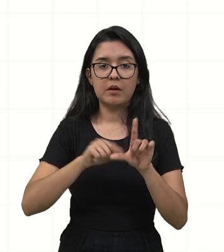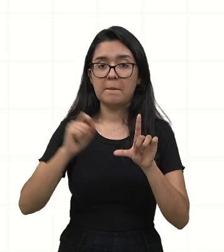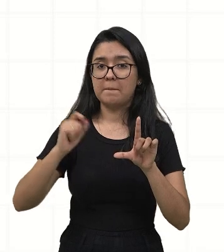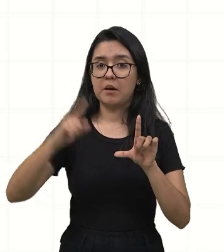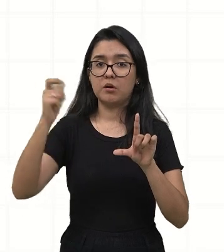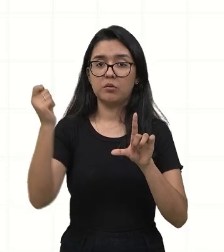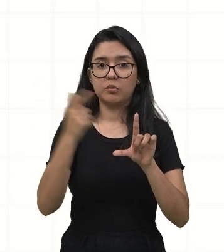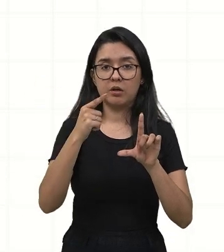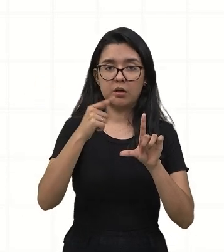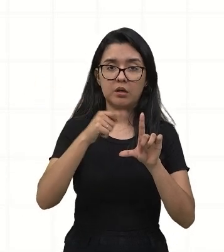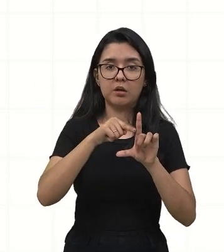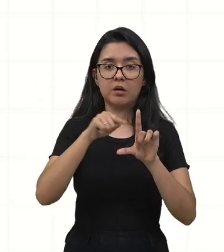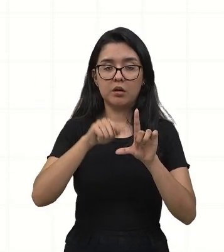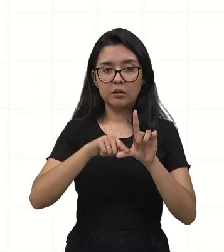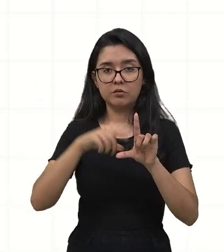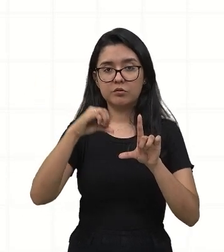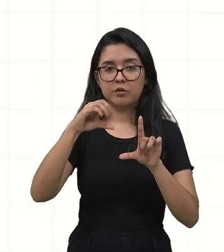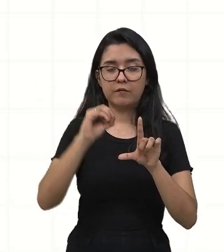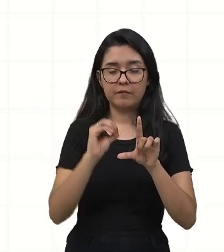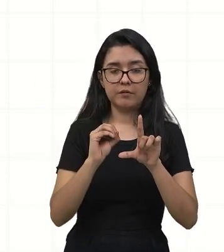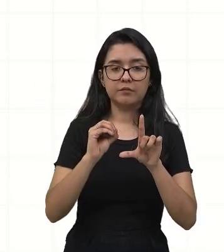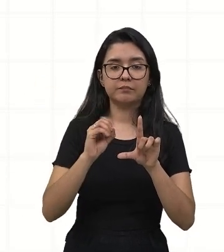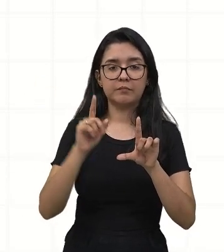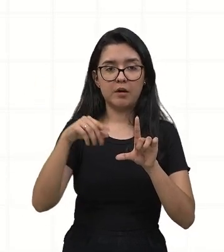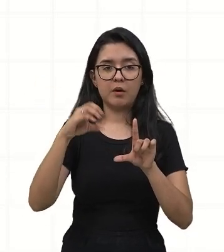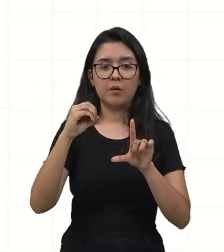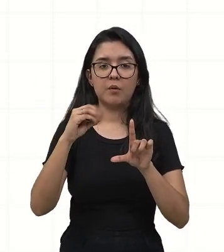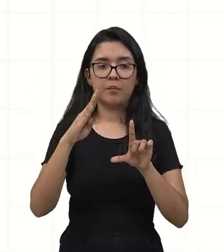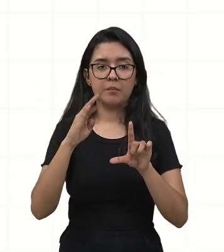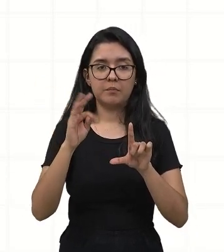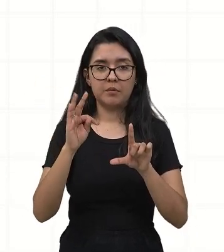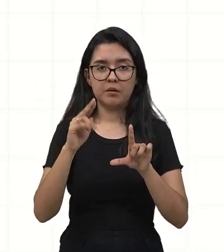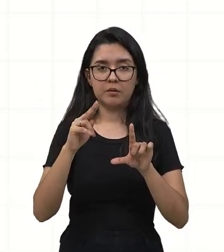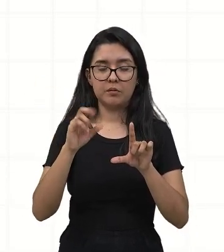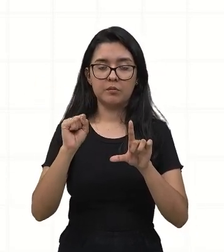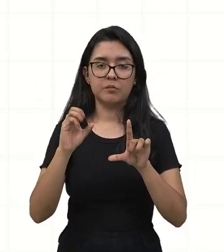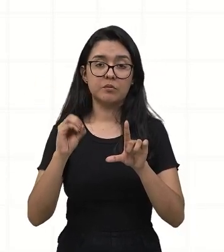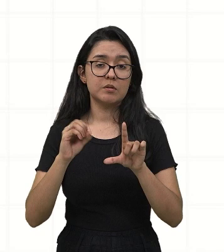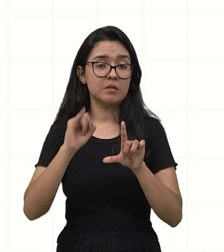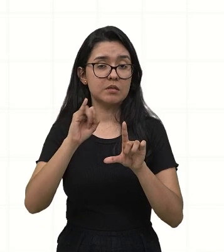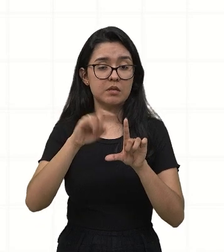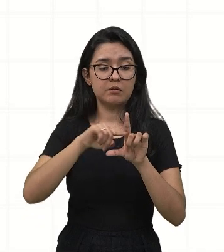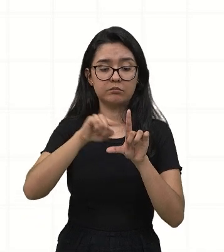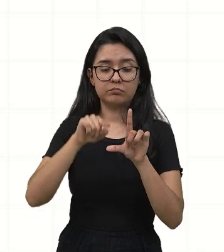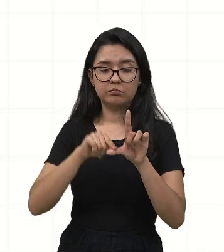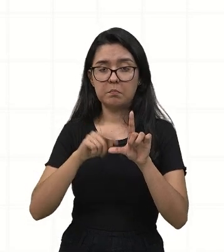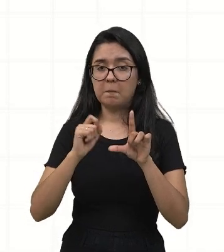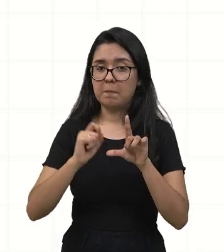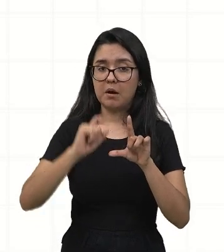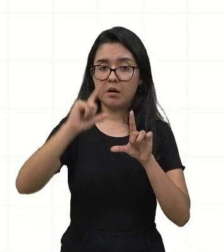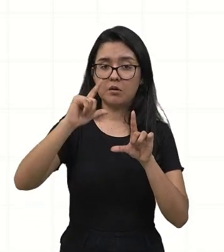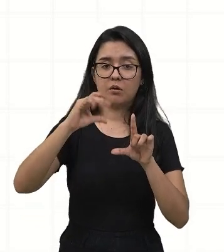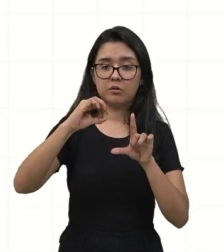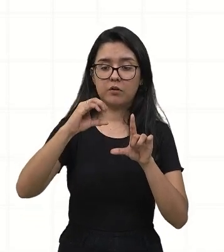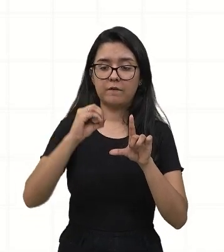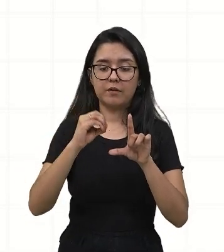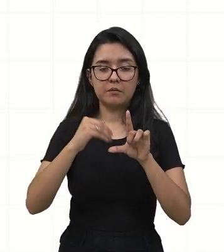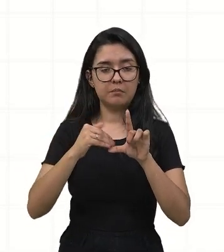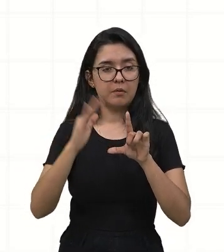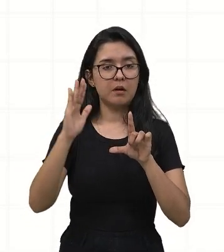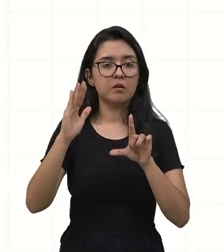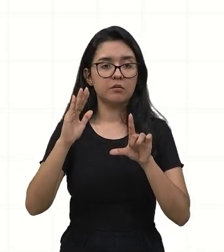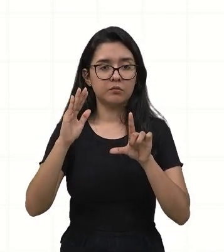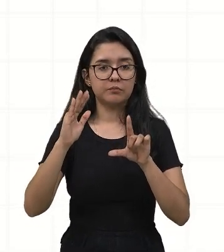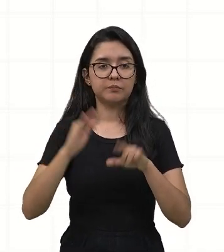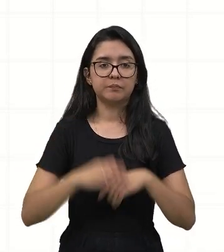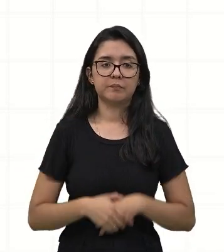90 graus. É chamado, então, de ângulo obtuso. Olha só. Se for maior do que 90, olha para cá. Maior do que 90, então nós estamos diante